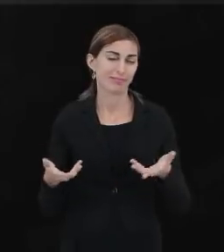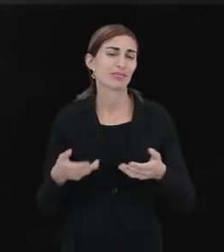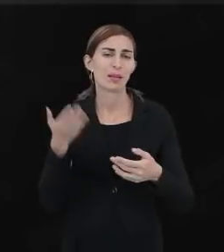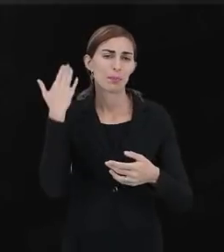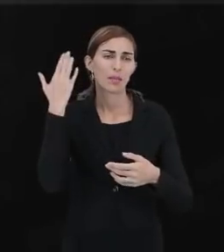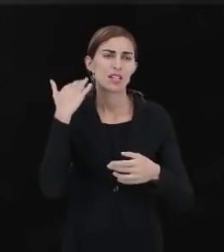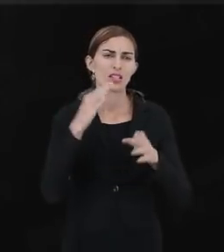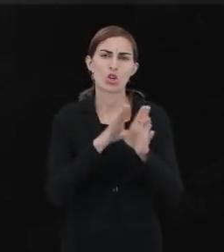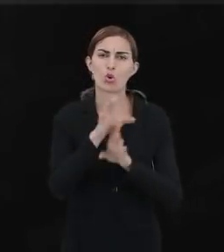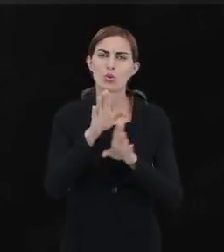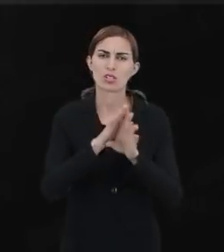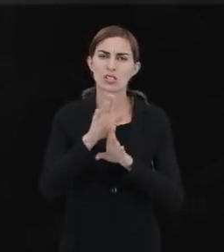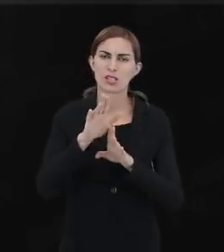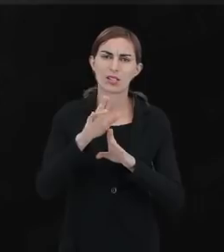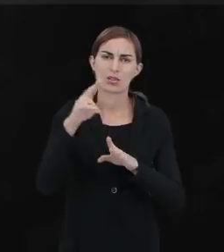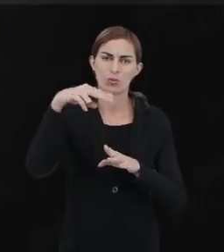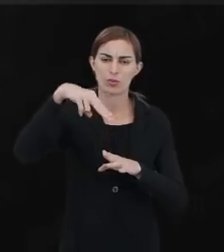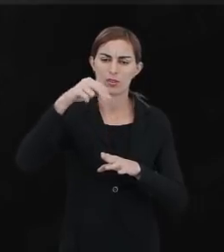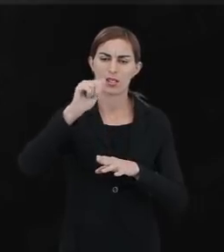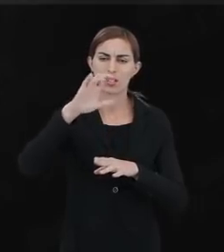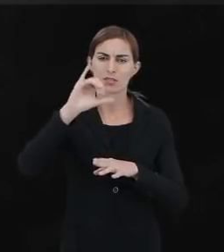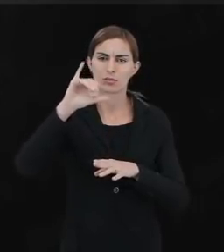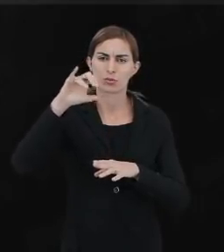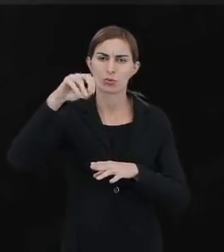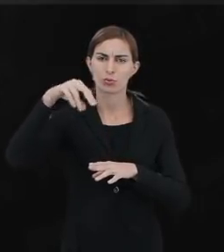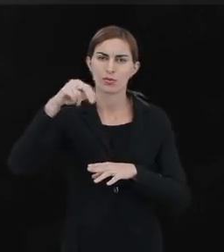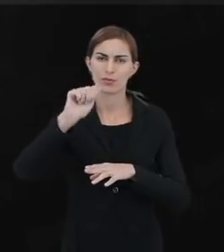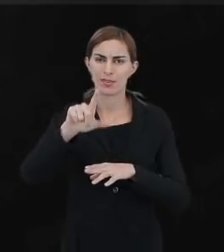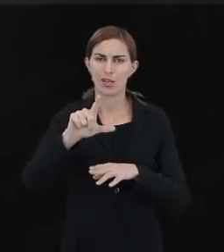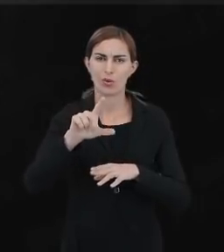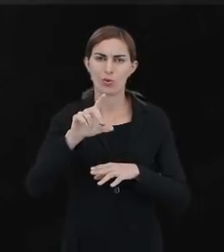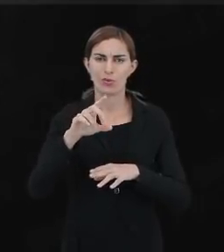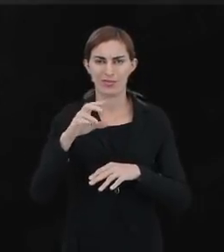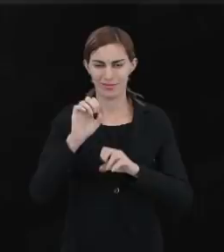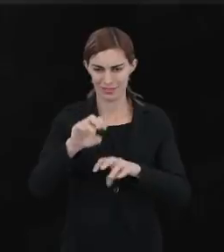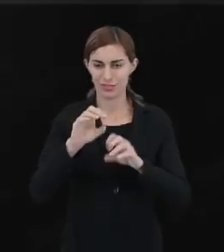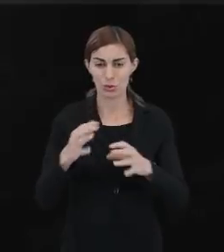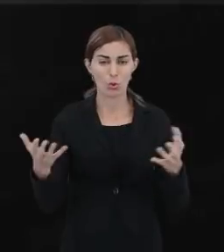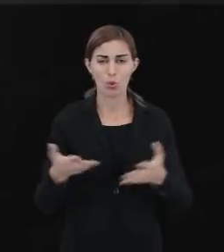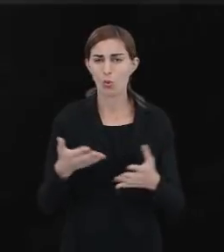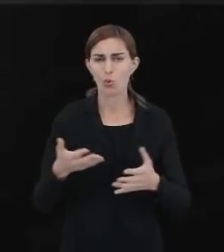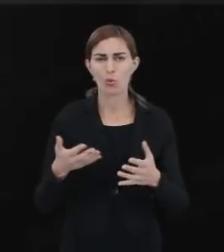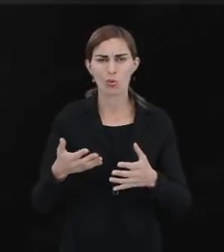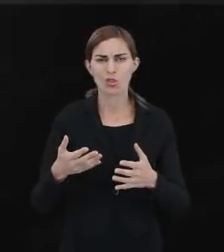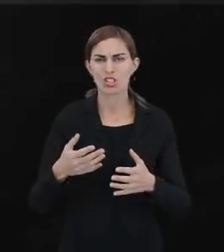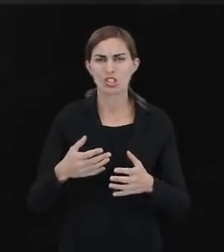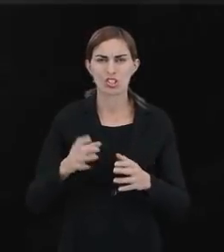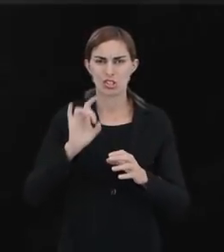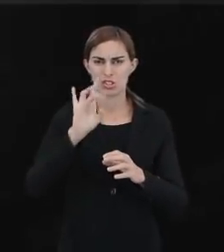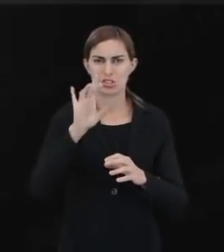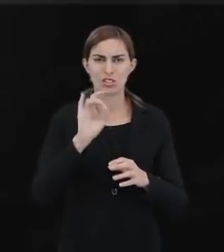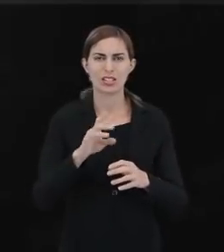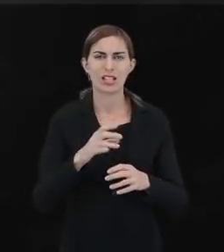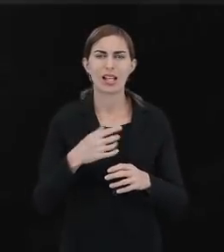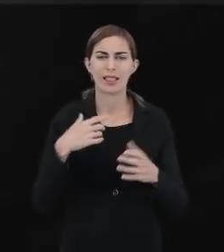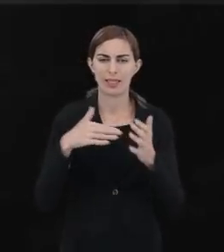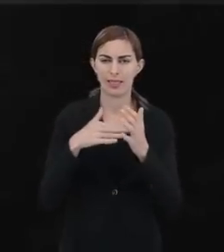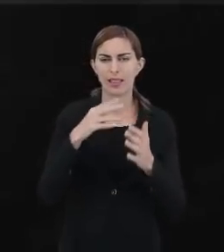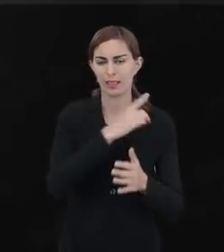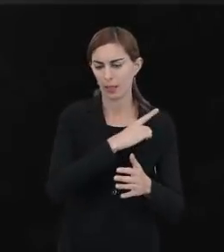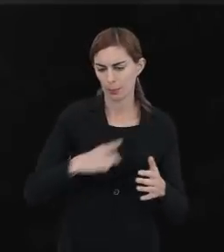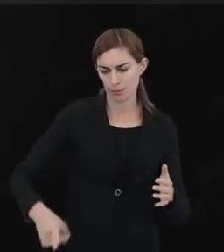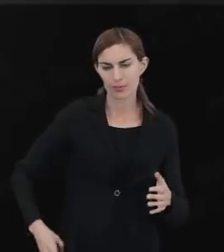que tratava do currículo escolar hoje até os deputados estão é colocando disciplinas